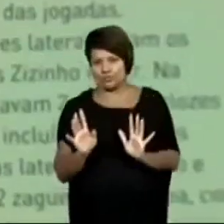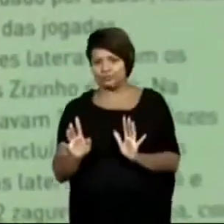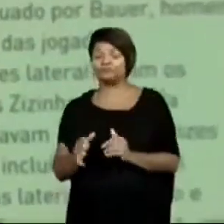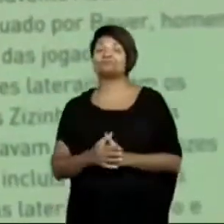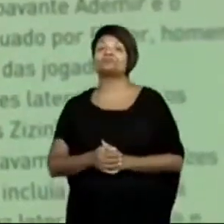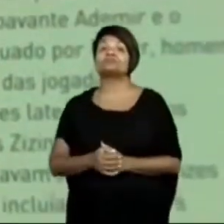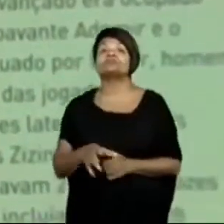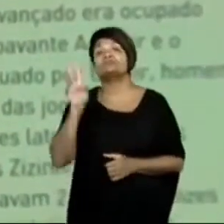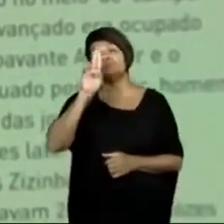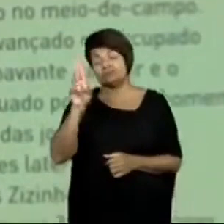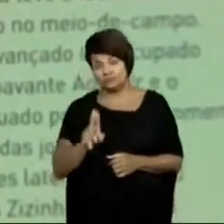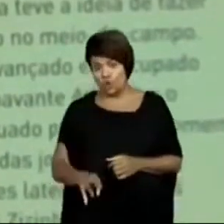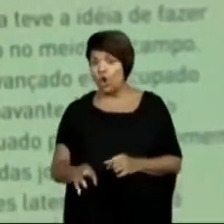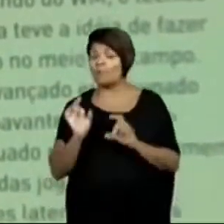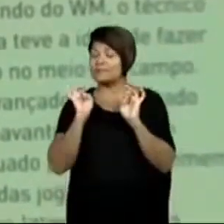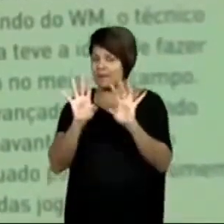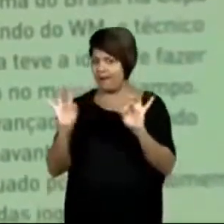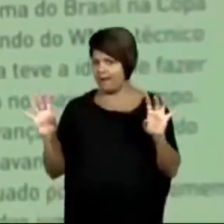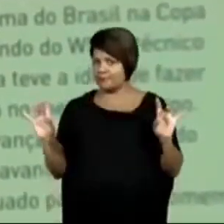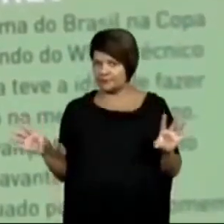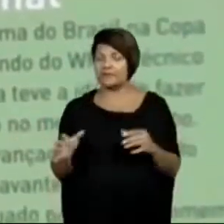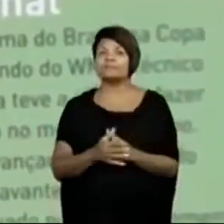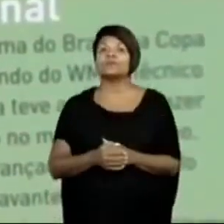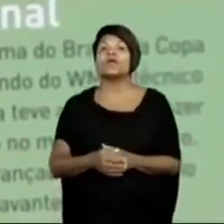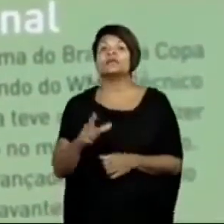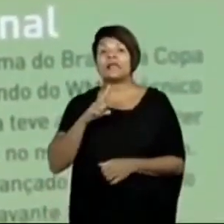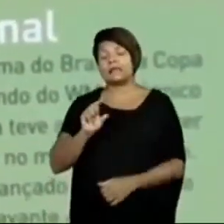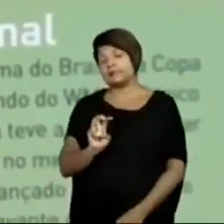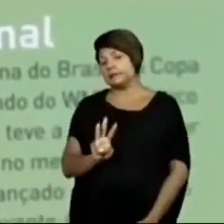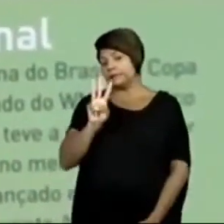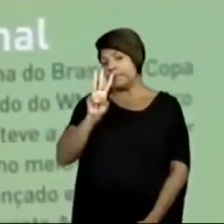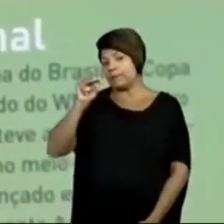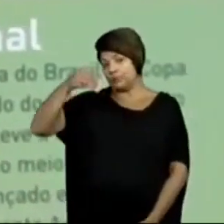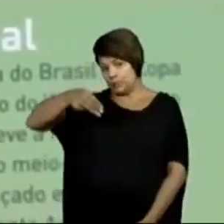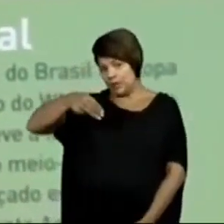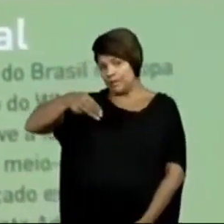para vocês, né? No caso aqui temos o WM,